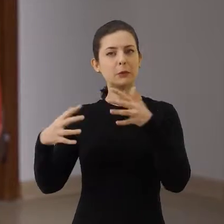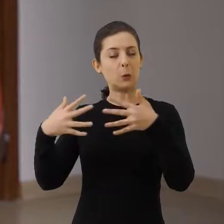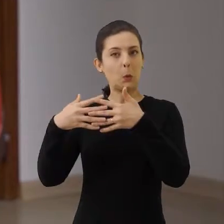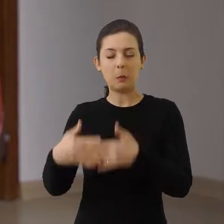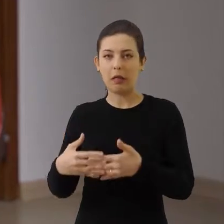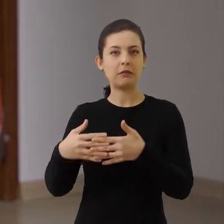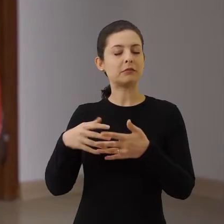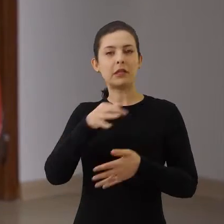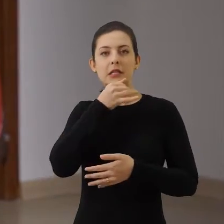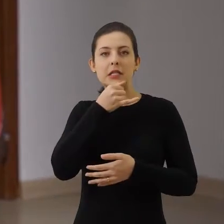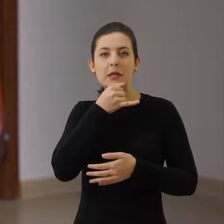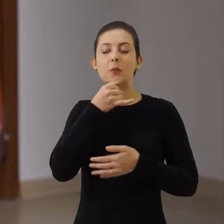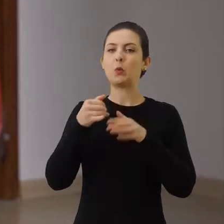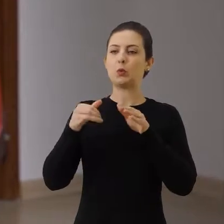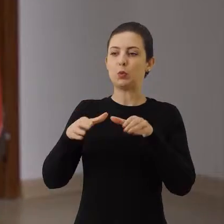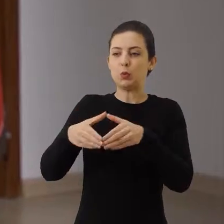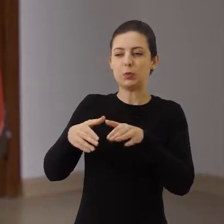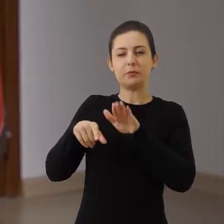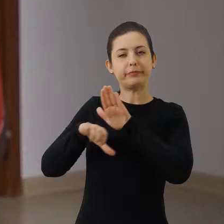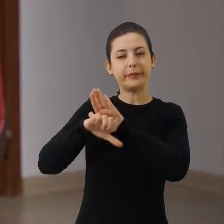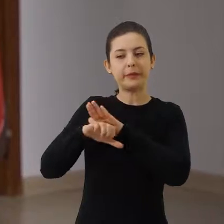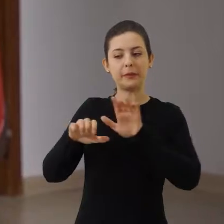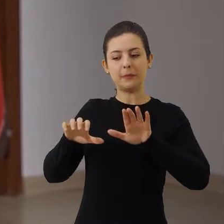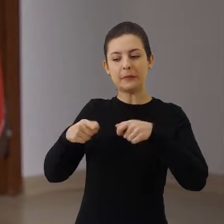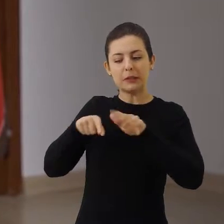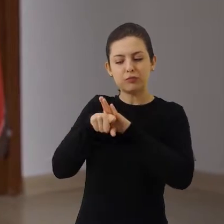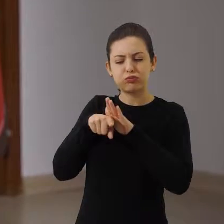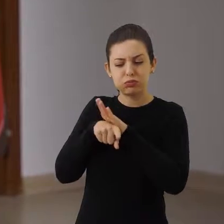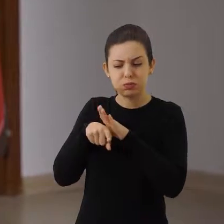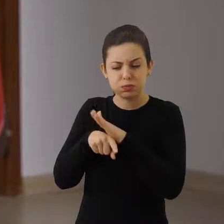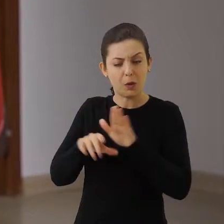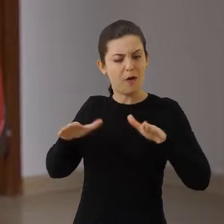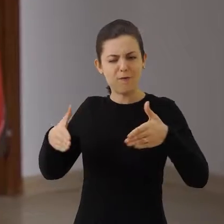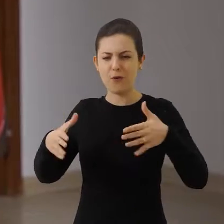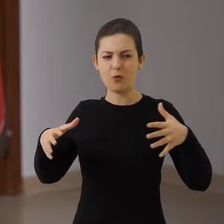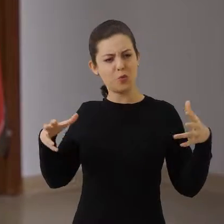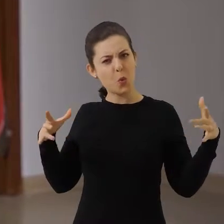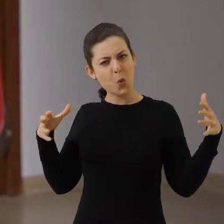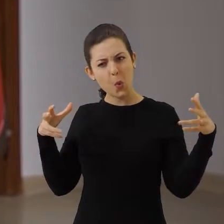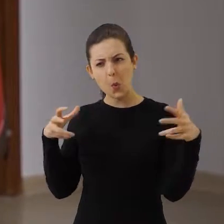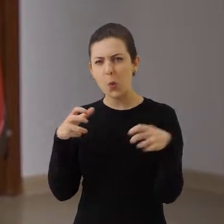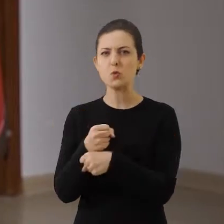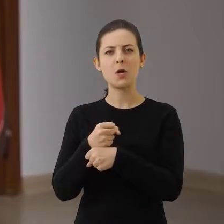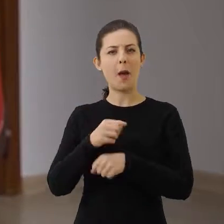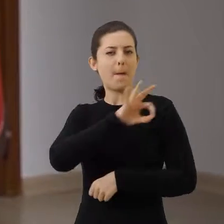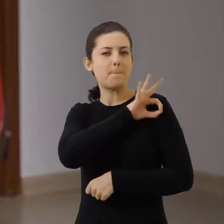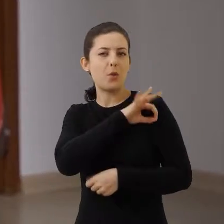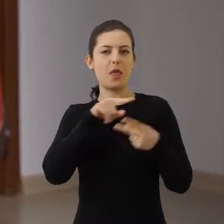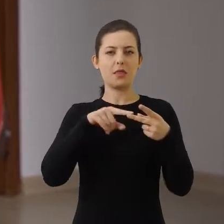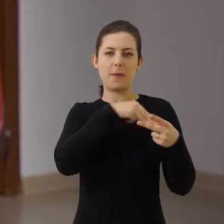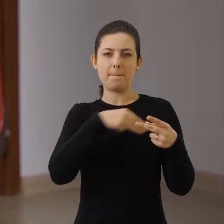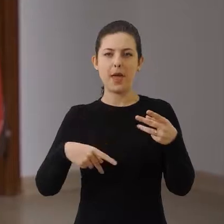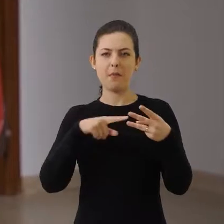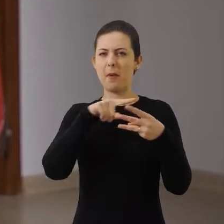exemplo, investigar organizações criminosas precisa de muita dedicação e foco. Então, a criação de forças-tarefas no âmbito da polícia, do